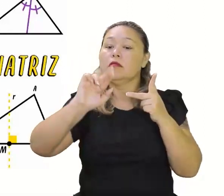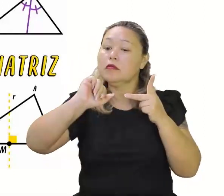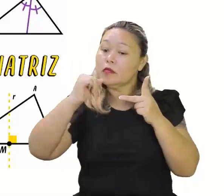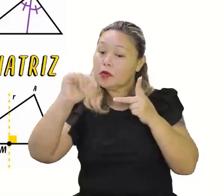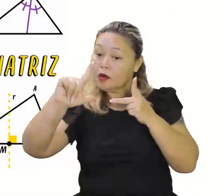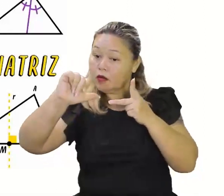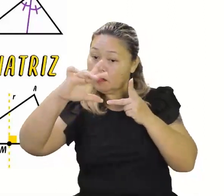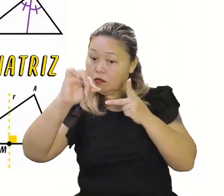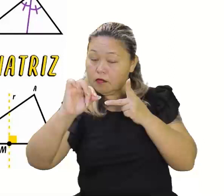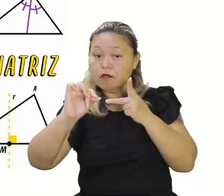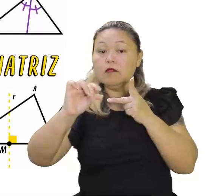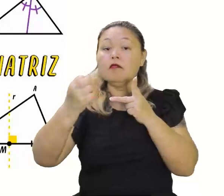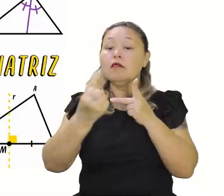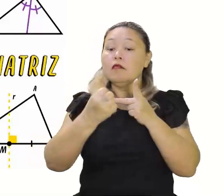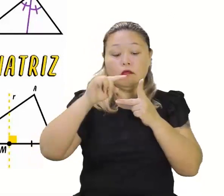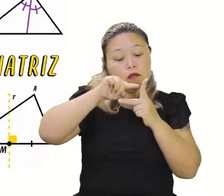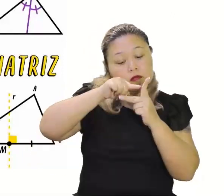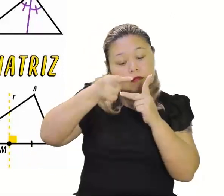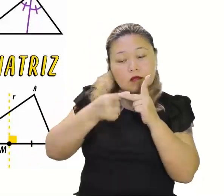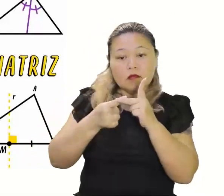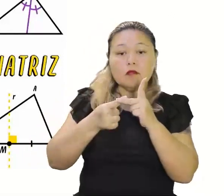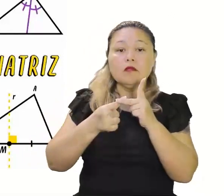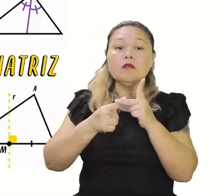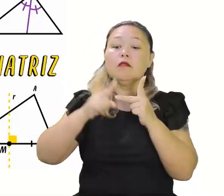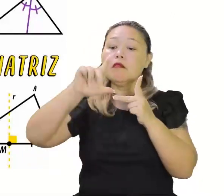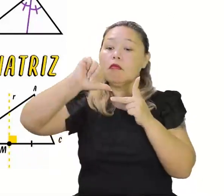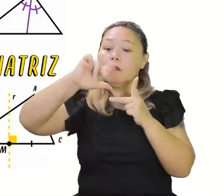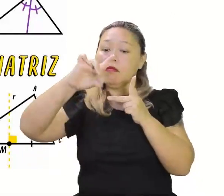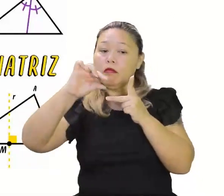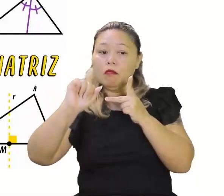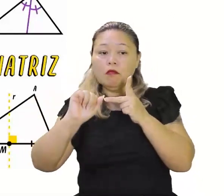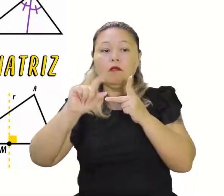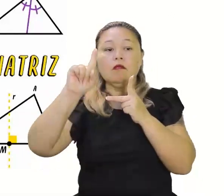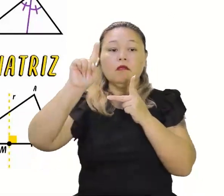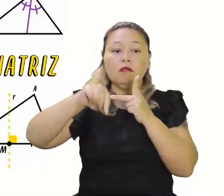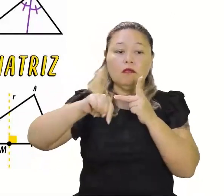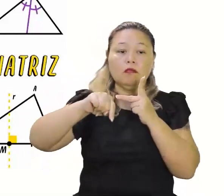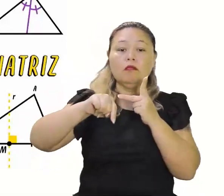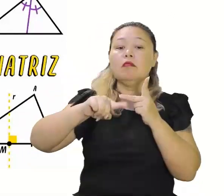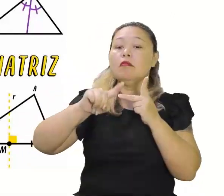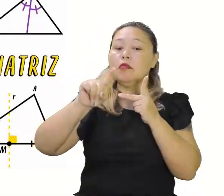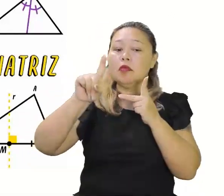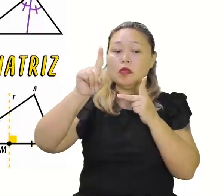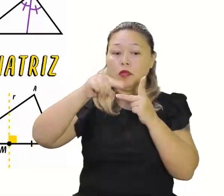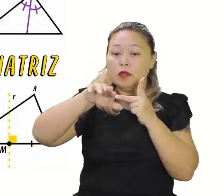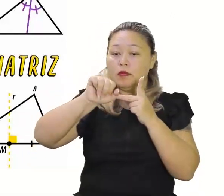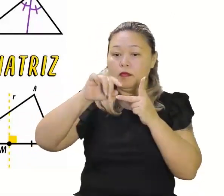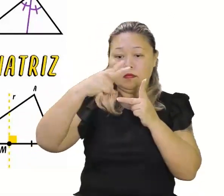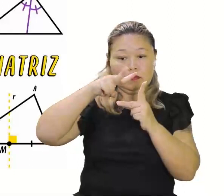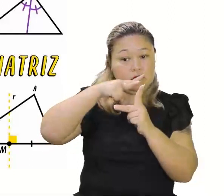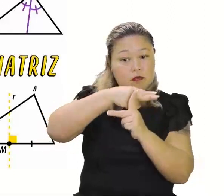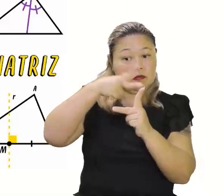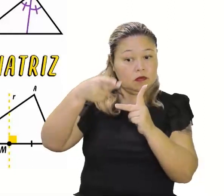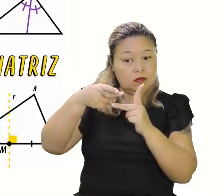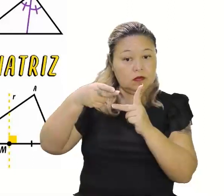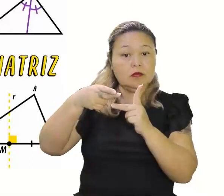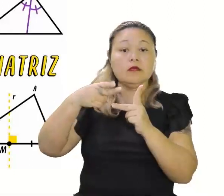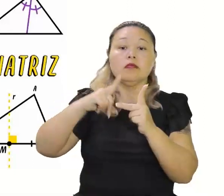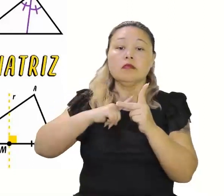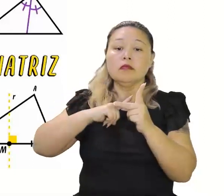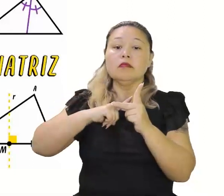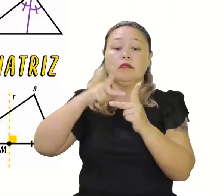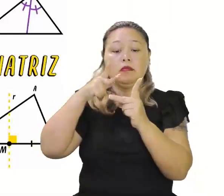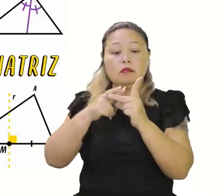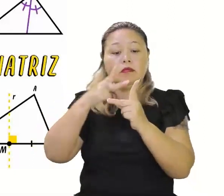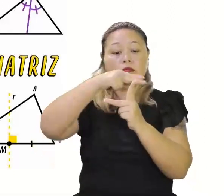lados e quanto aos seus ângulos. Quanto aos lados, eles podem ser isósceles, tendo 2 lados iguais, equilátero,